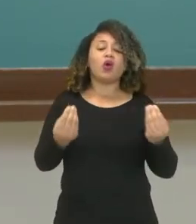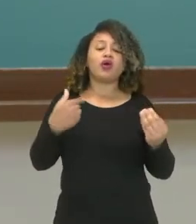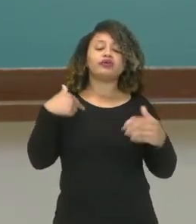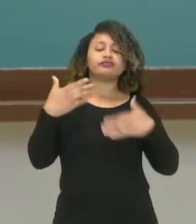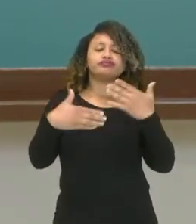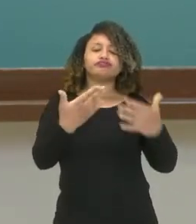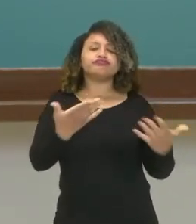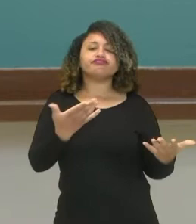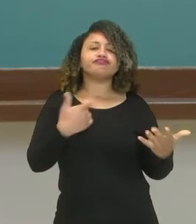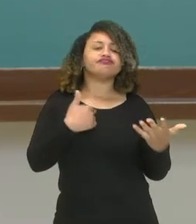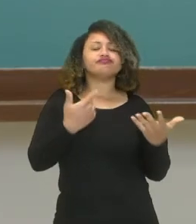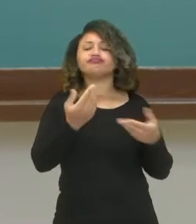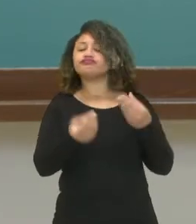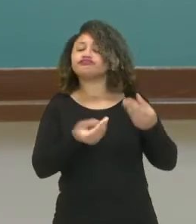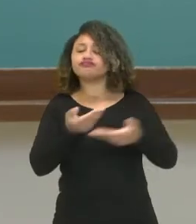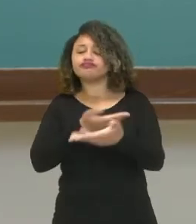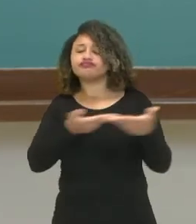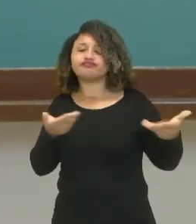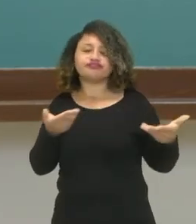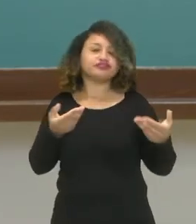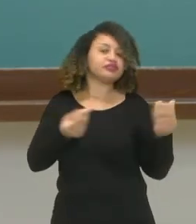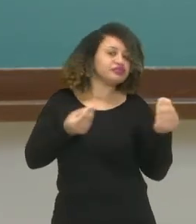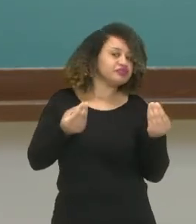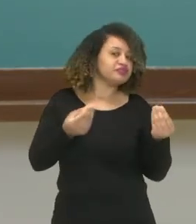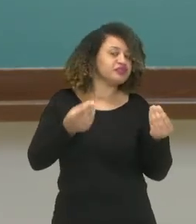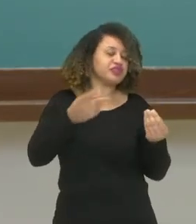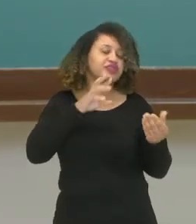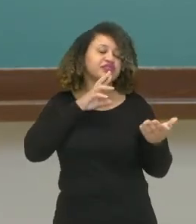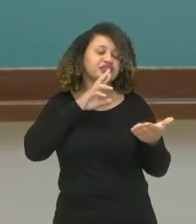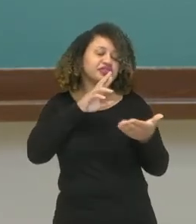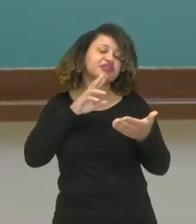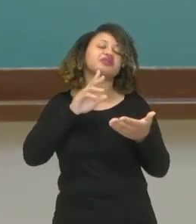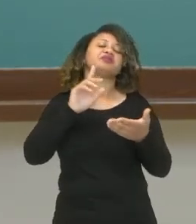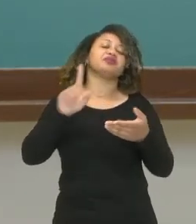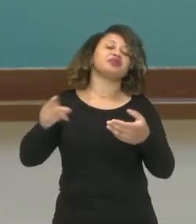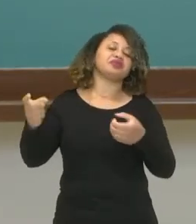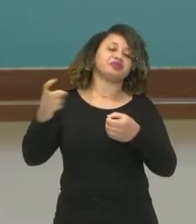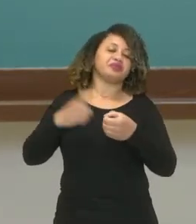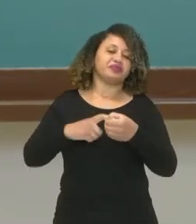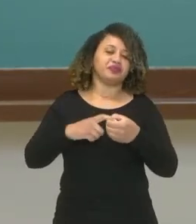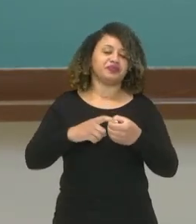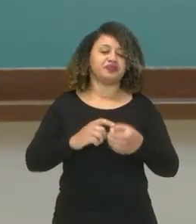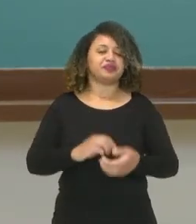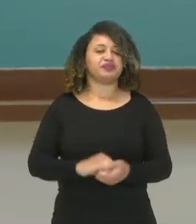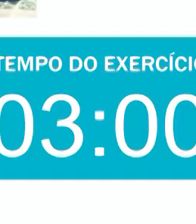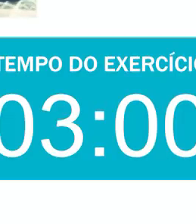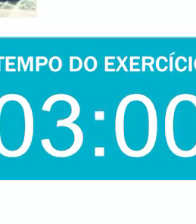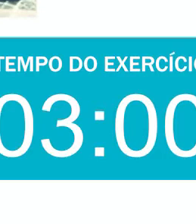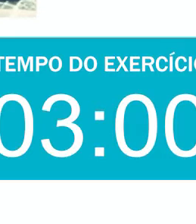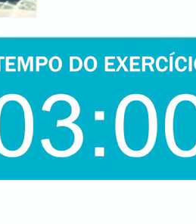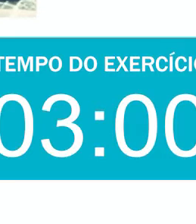processa essa articulação. Combinado? Conversa aí, faz aí que eu volto a seguir.